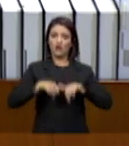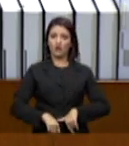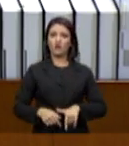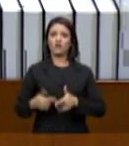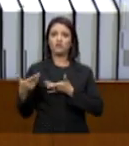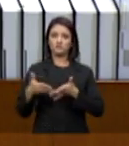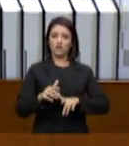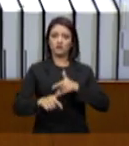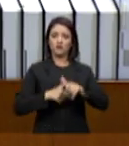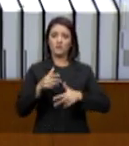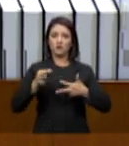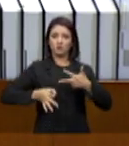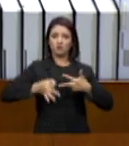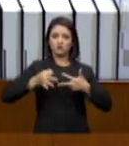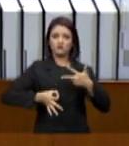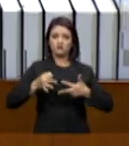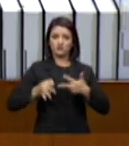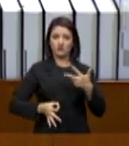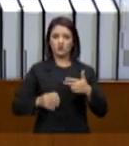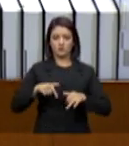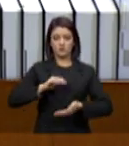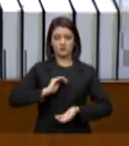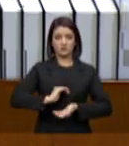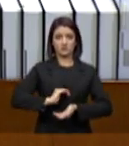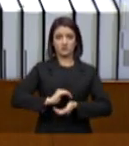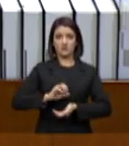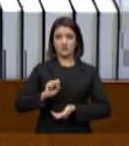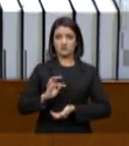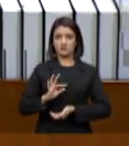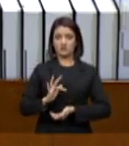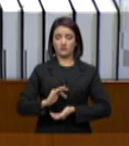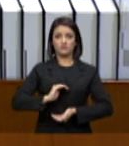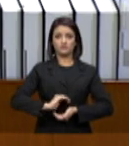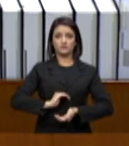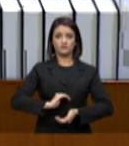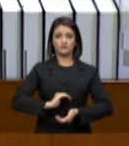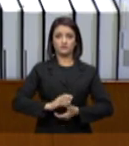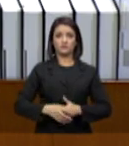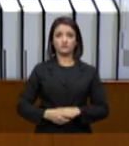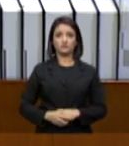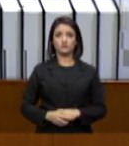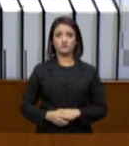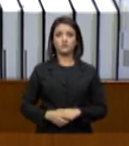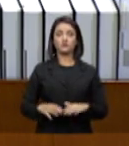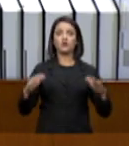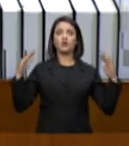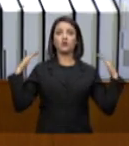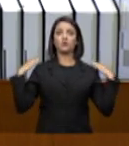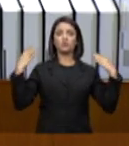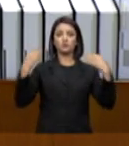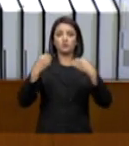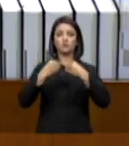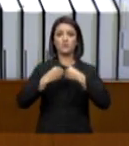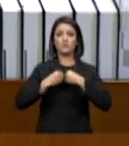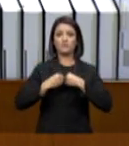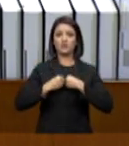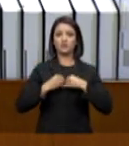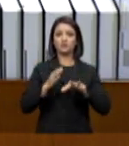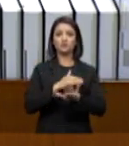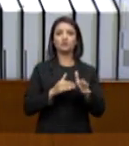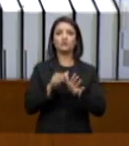judiciário ó e aqui o supremo tribunal federal e os ministros de tribunais superiores